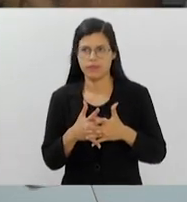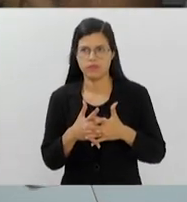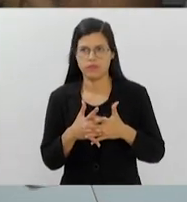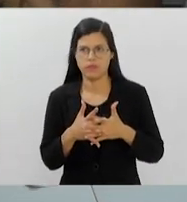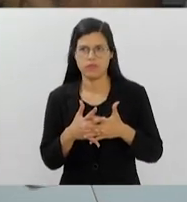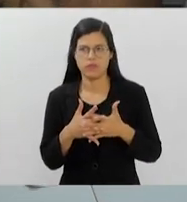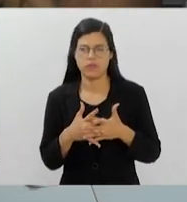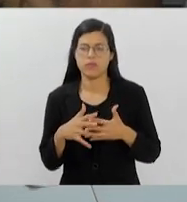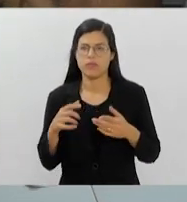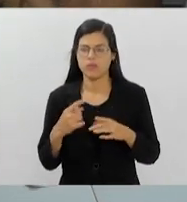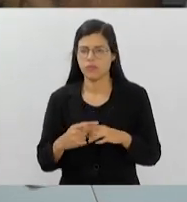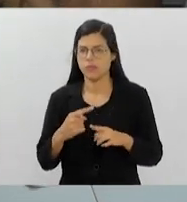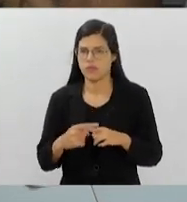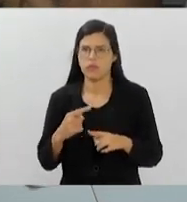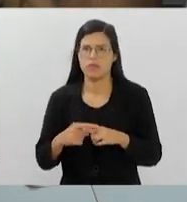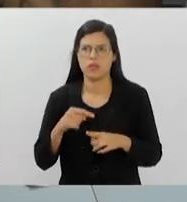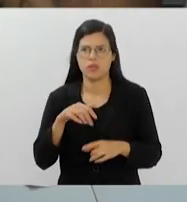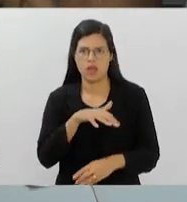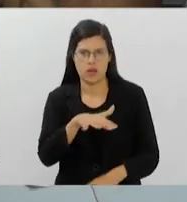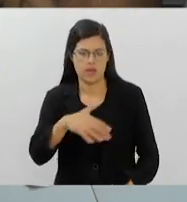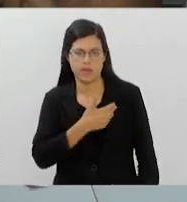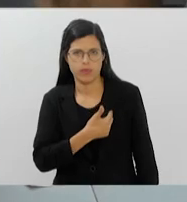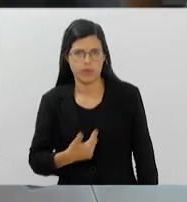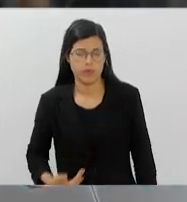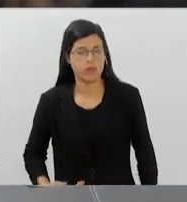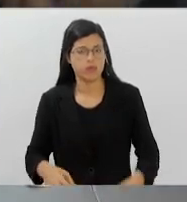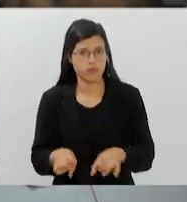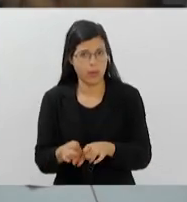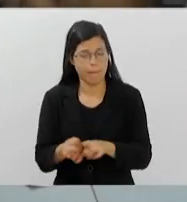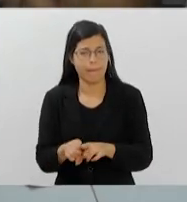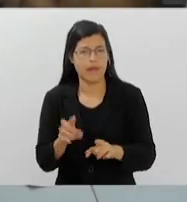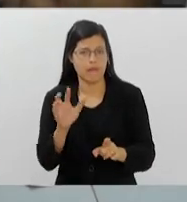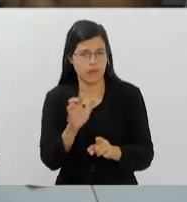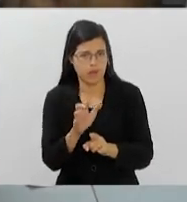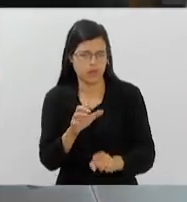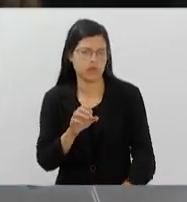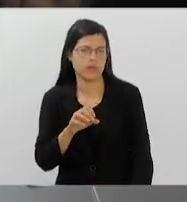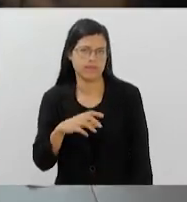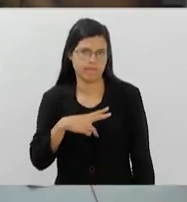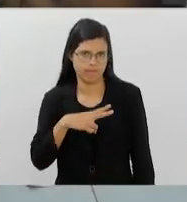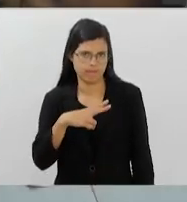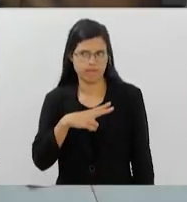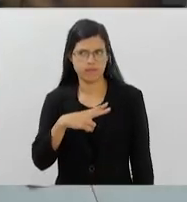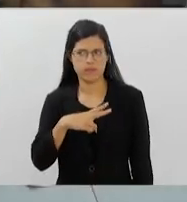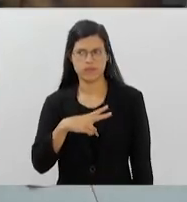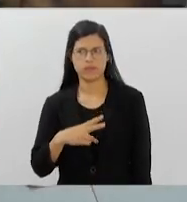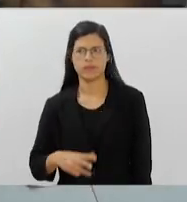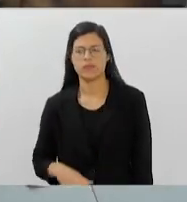gera questões no mundo público, mas também no mundo privado, principalmente. Então,